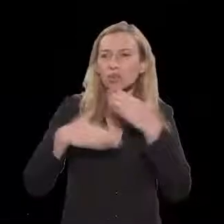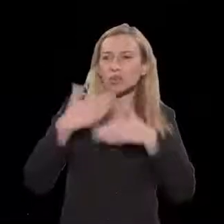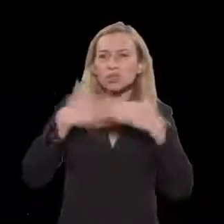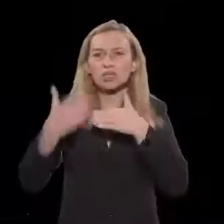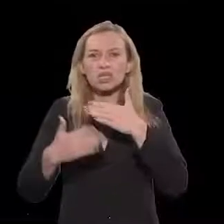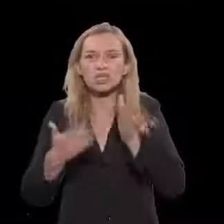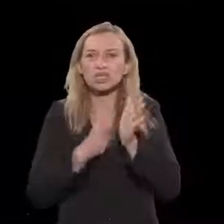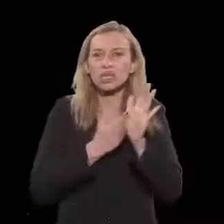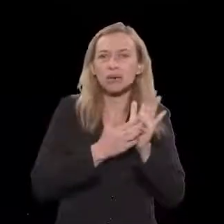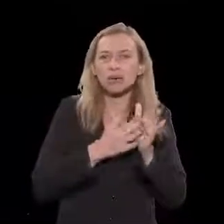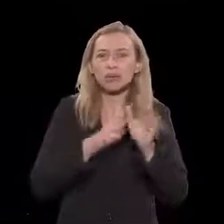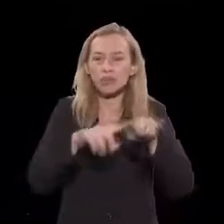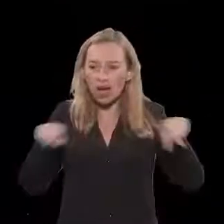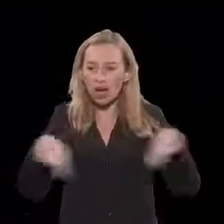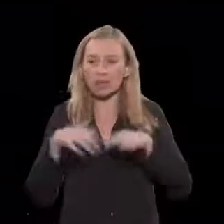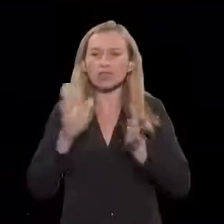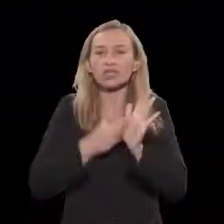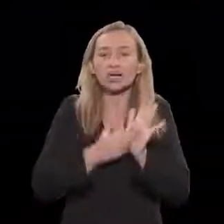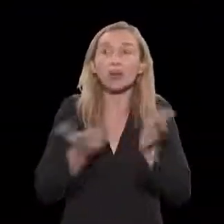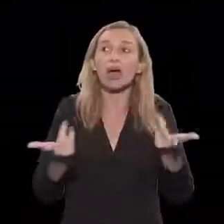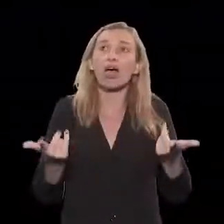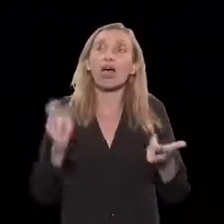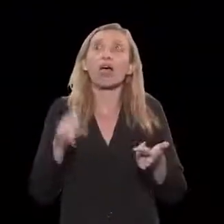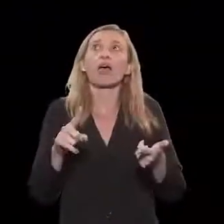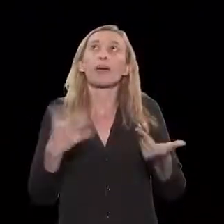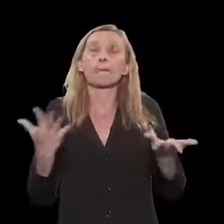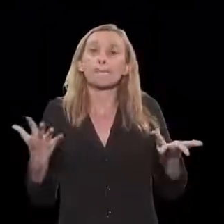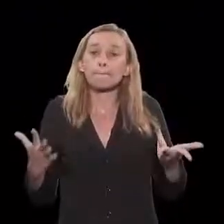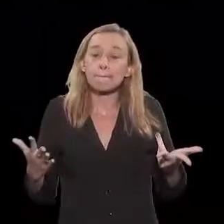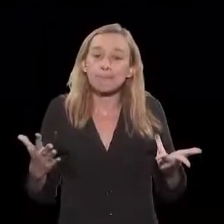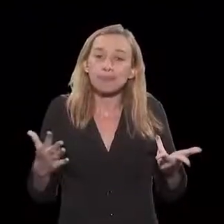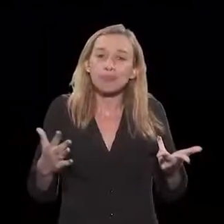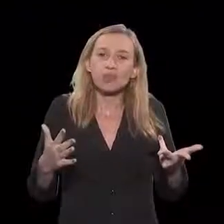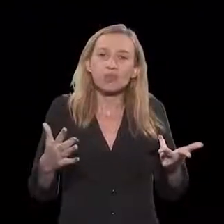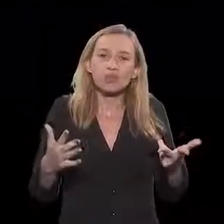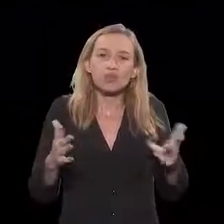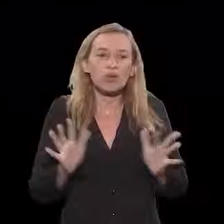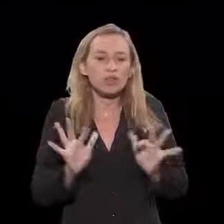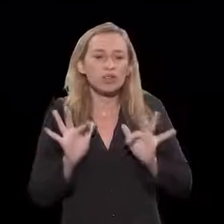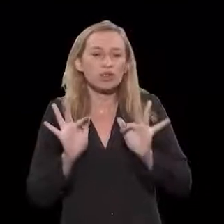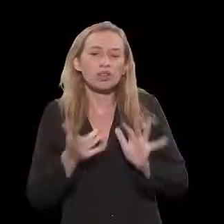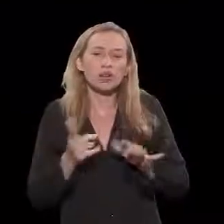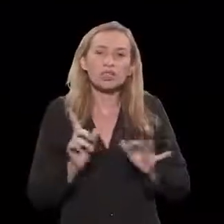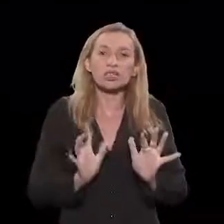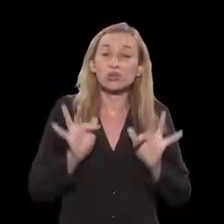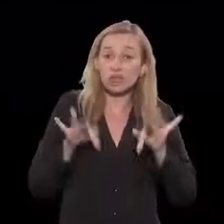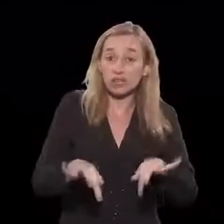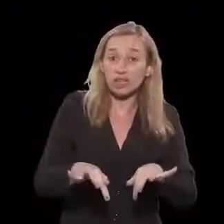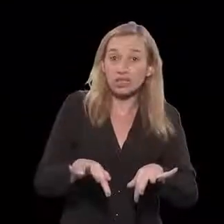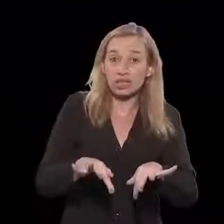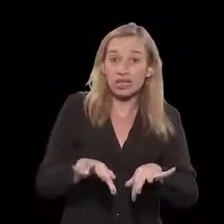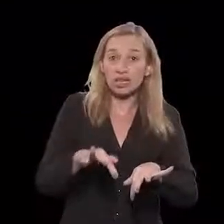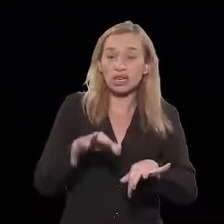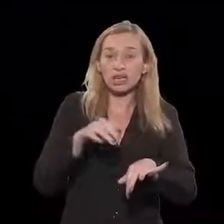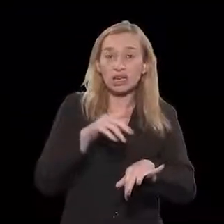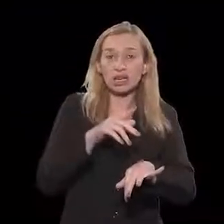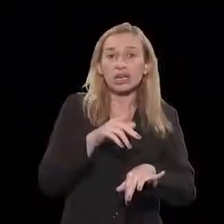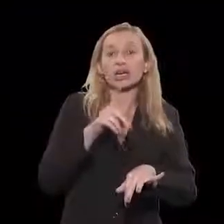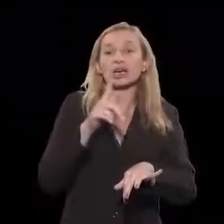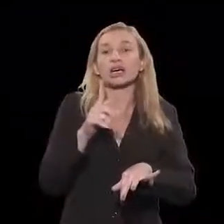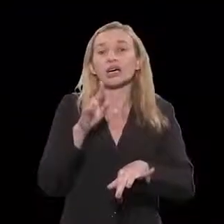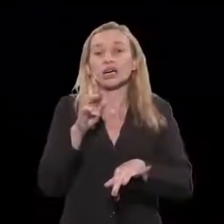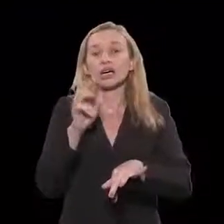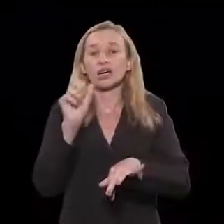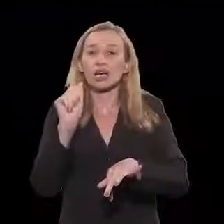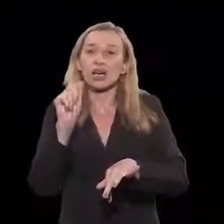em produzir samba para além de roda de samba, né? Foi terminando, assim que eu terminei minha graduação. Quando eu